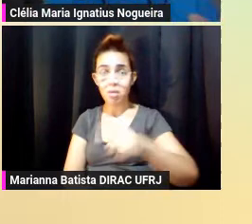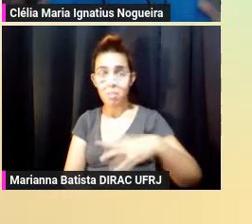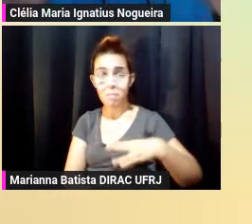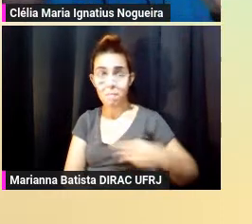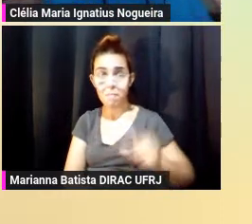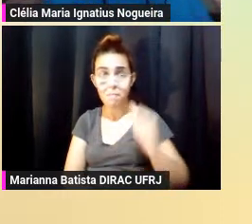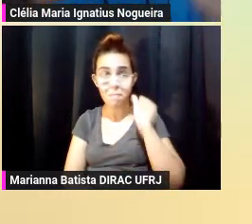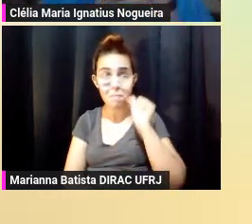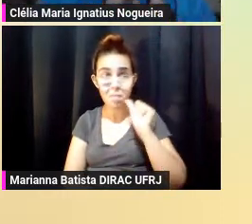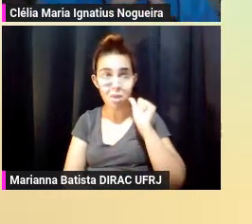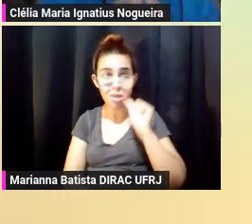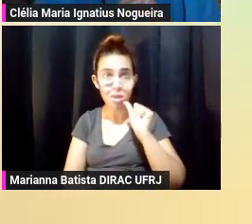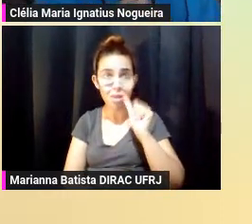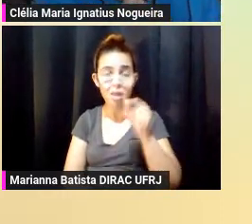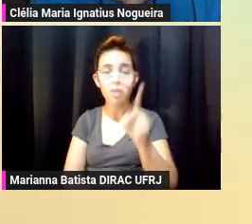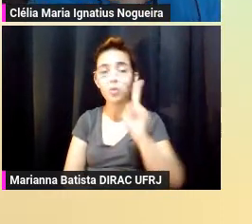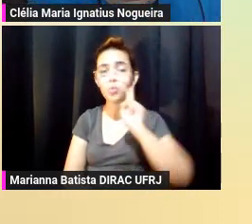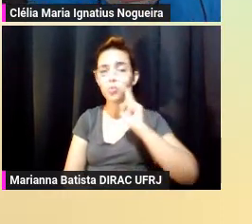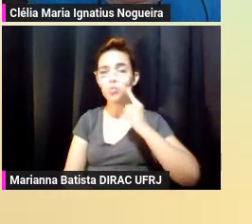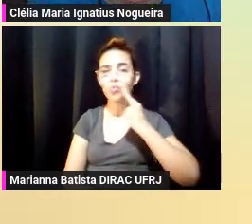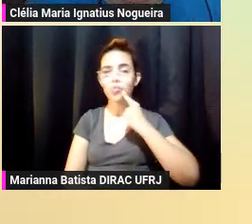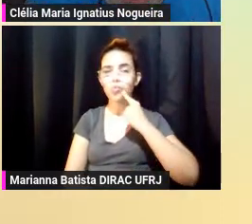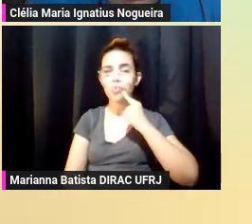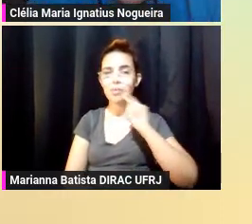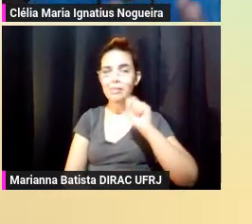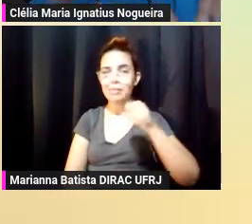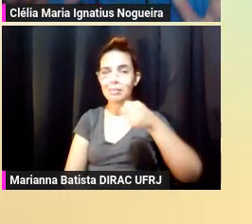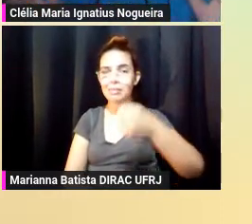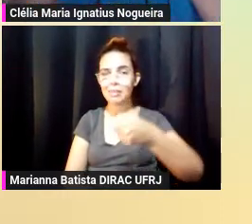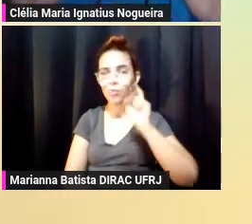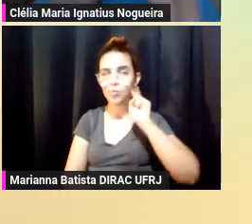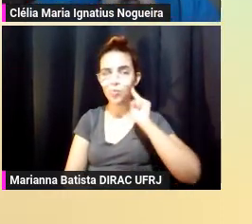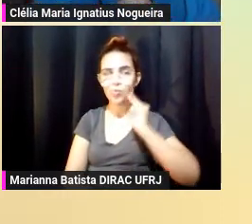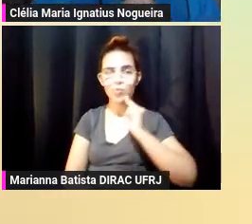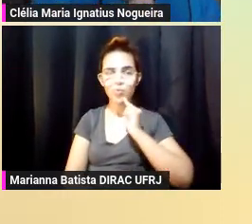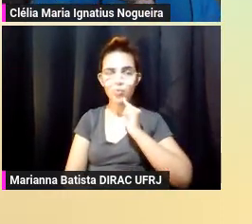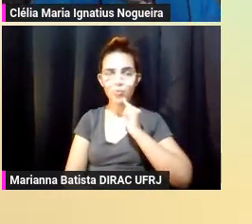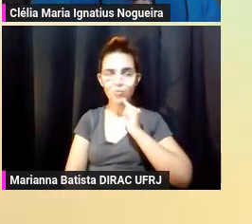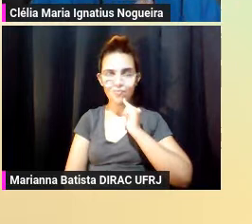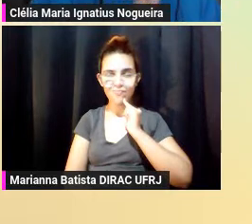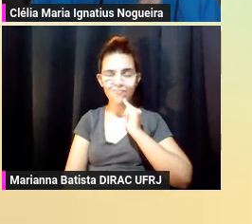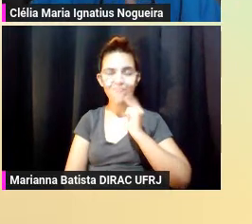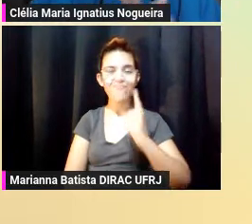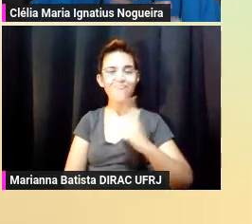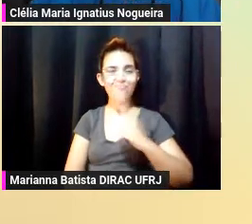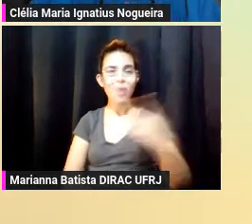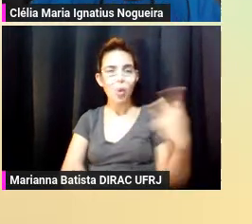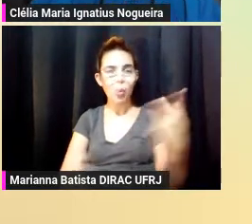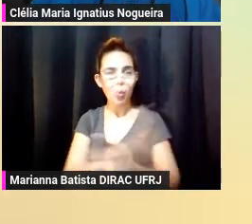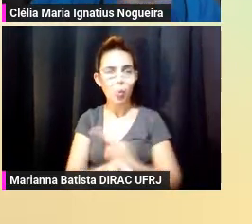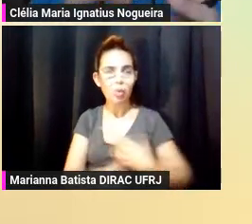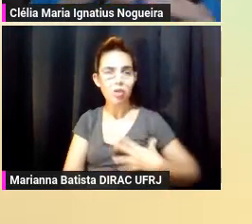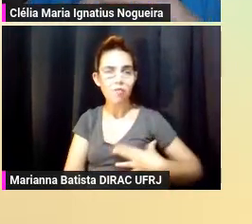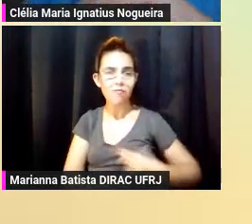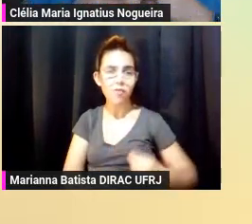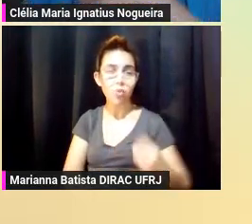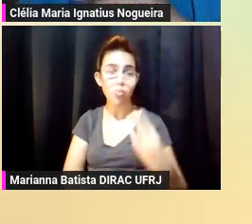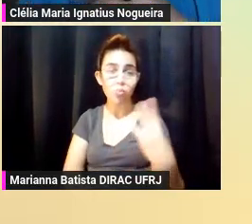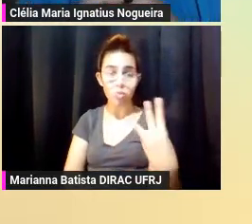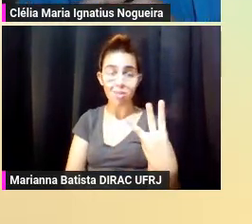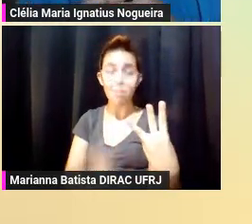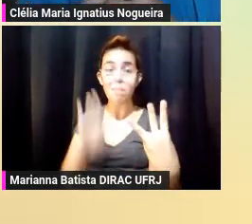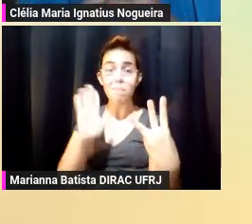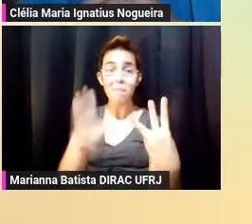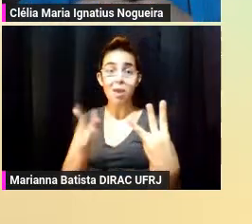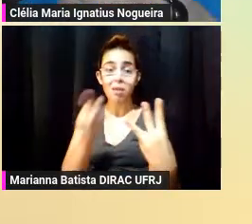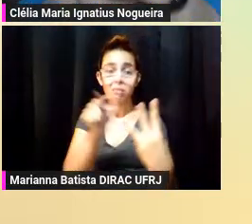então, além de eu ter 3 filhos de uma vez só, dois desses filhos, as meninas,